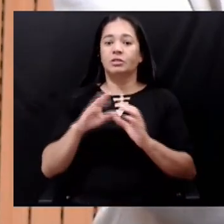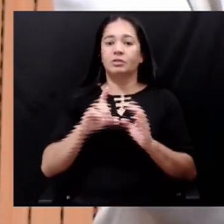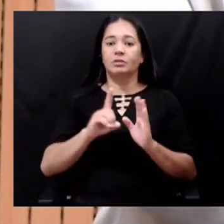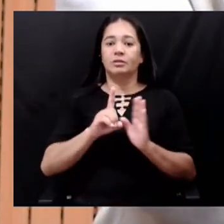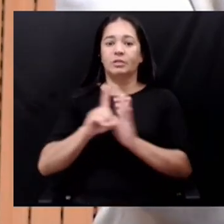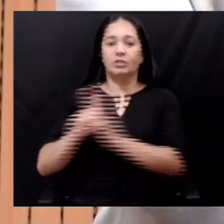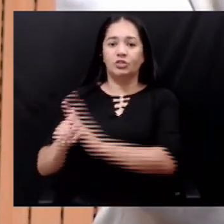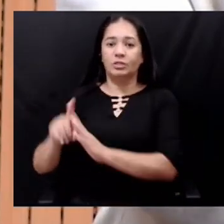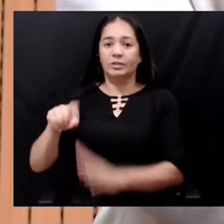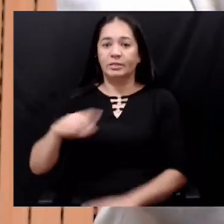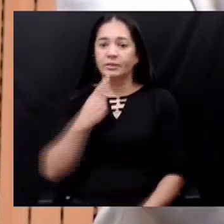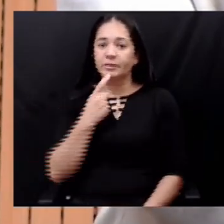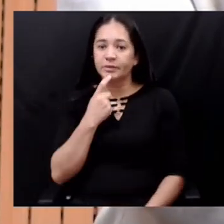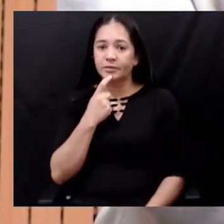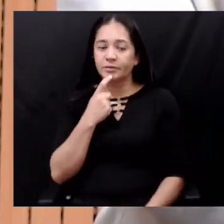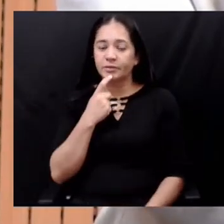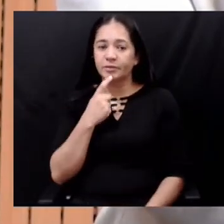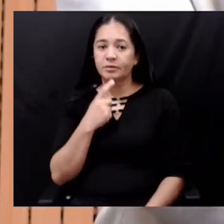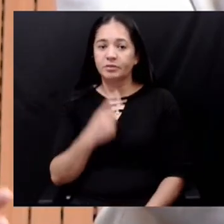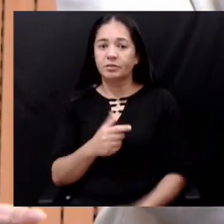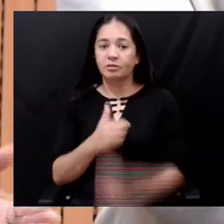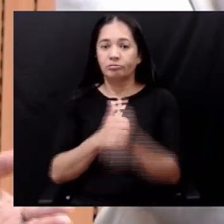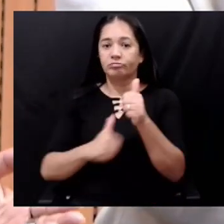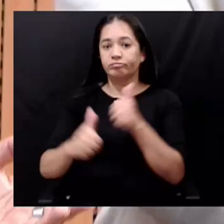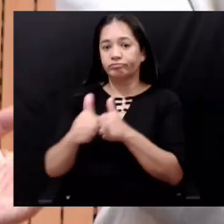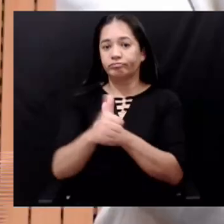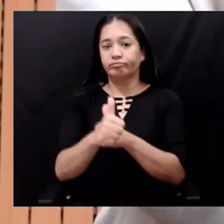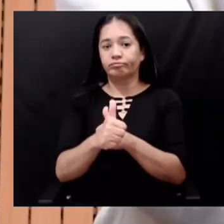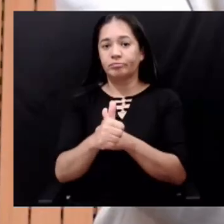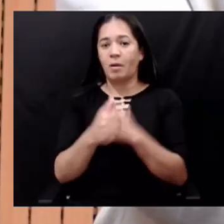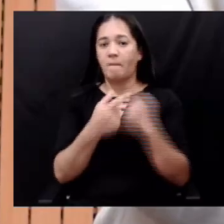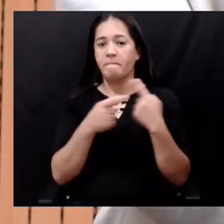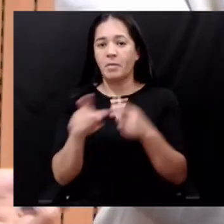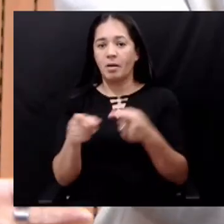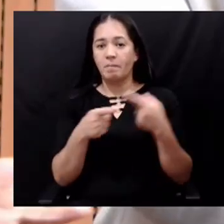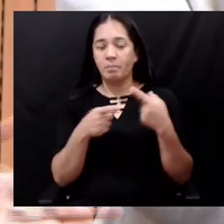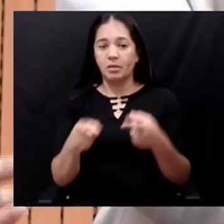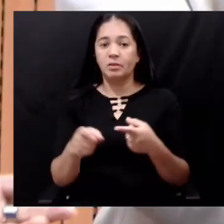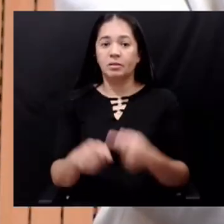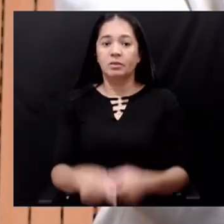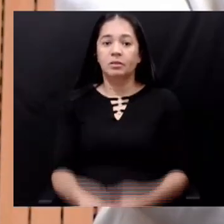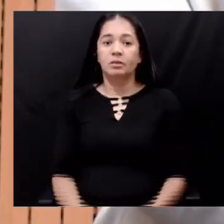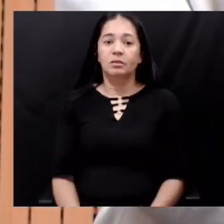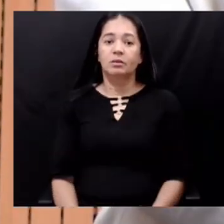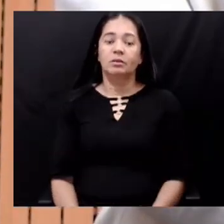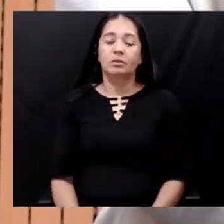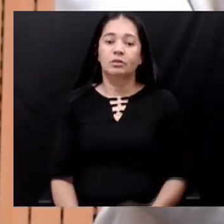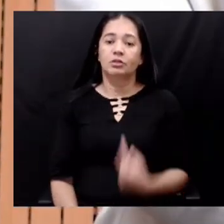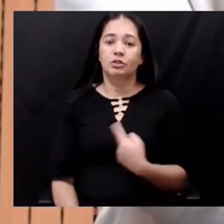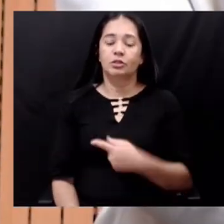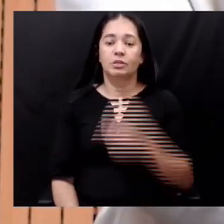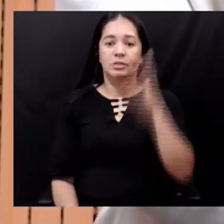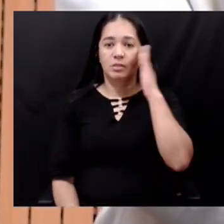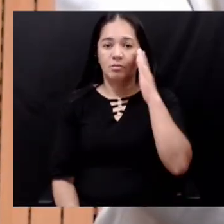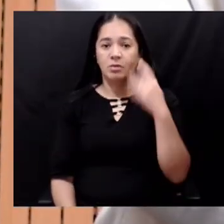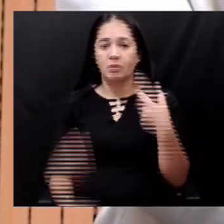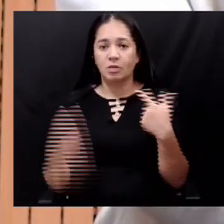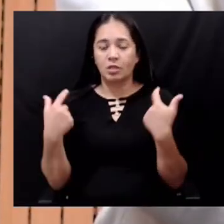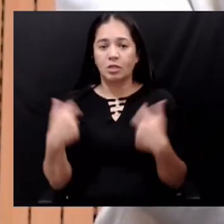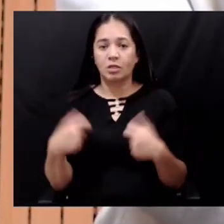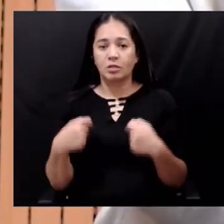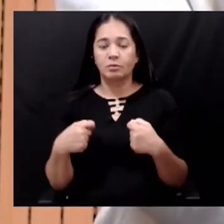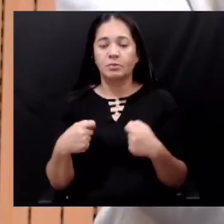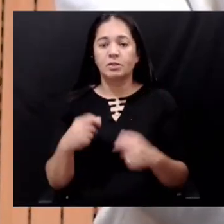que protagonizaram esse ataque. Então, a gente sabe que a gente precisa, de fato, nos somar